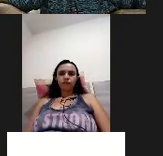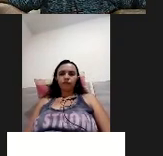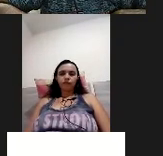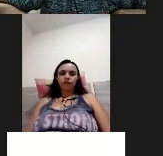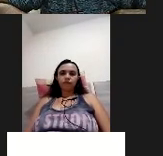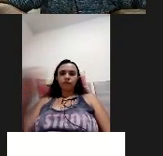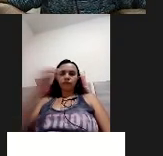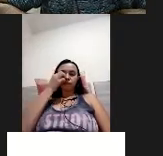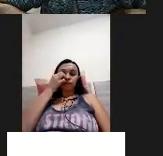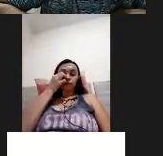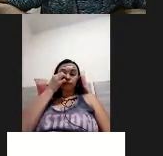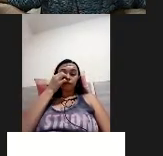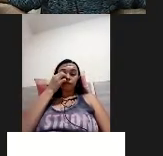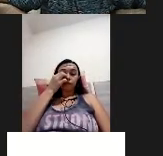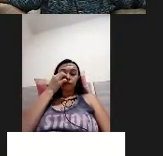outro.